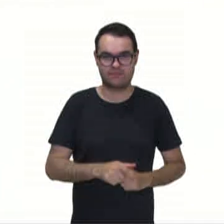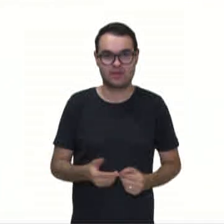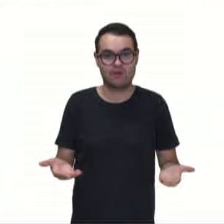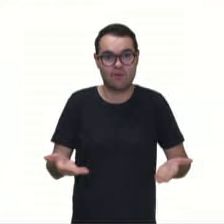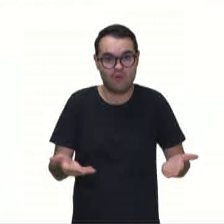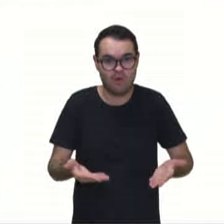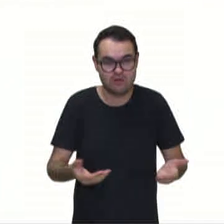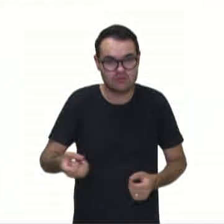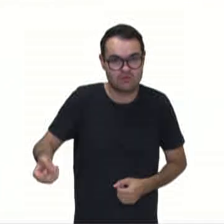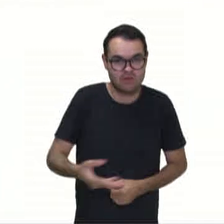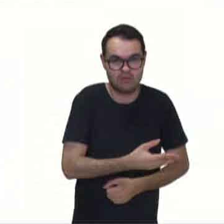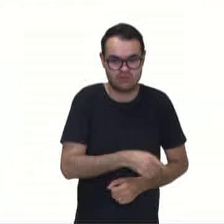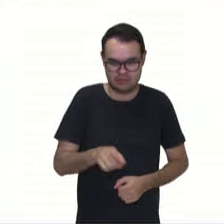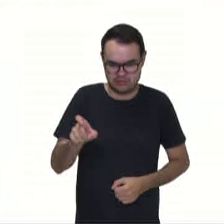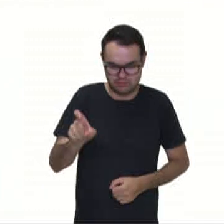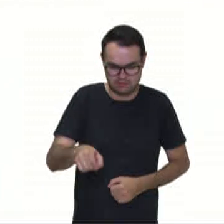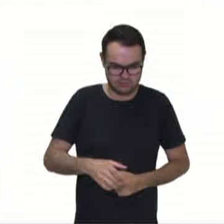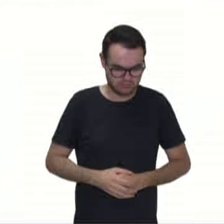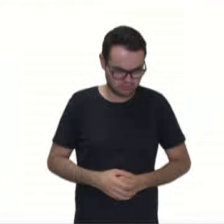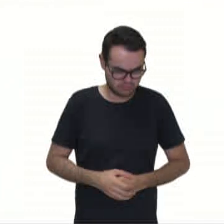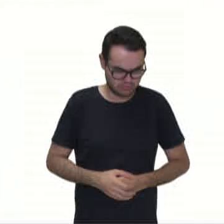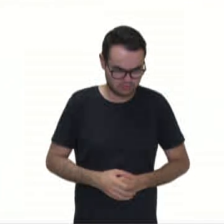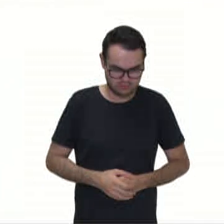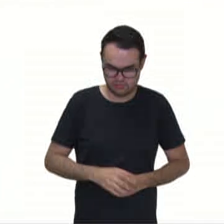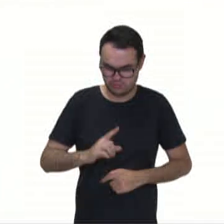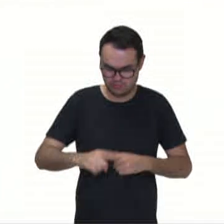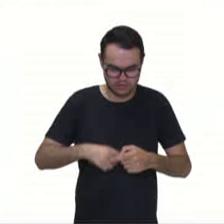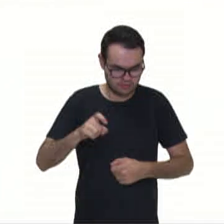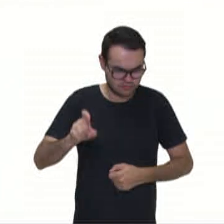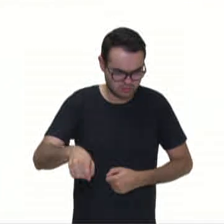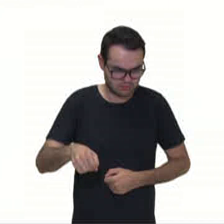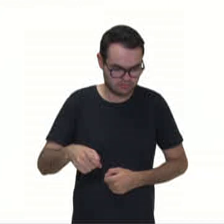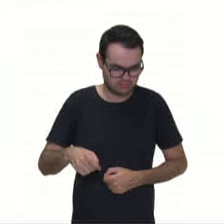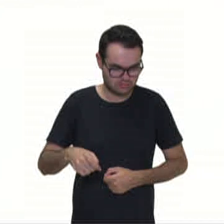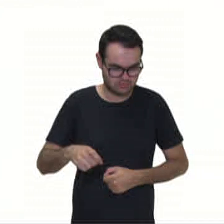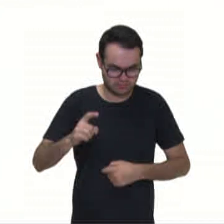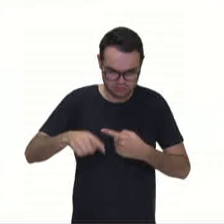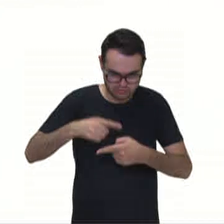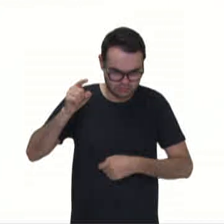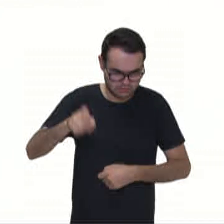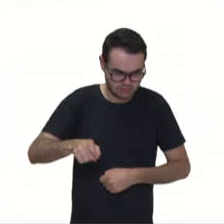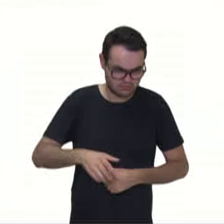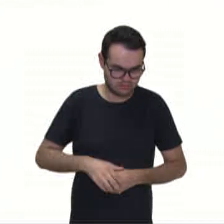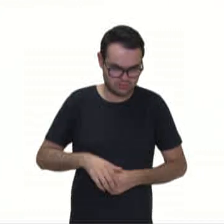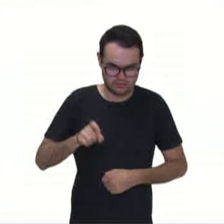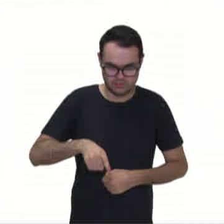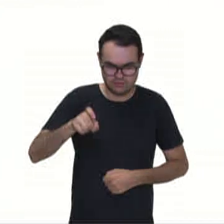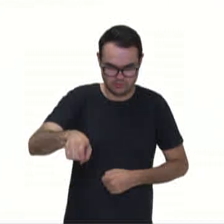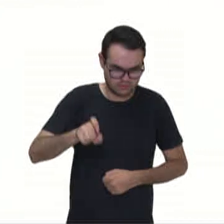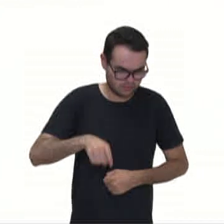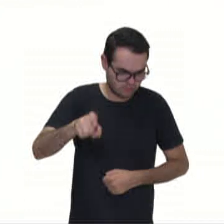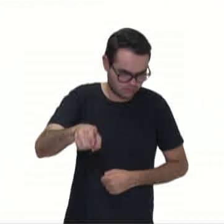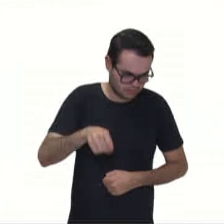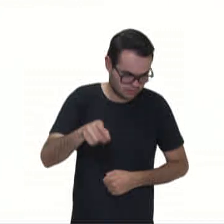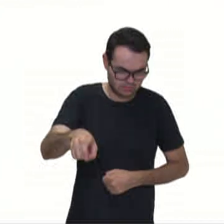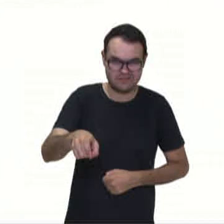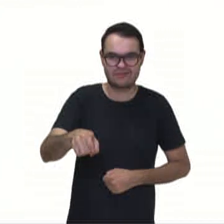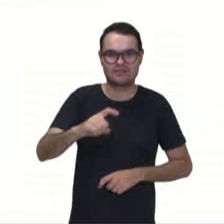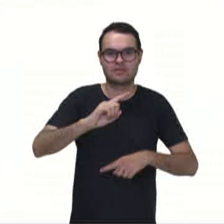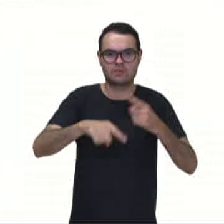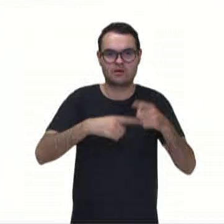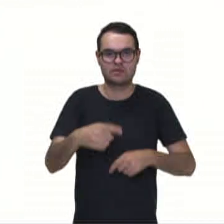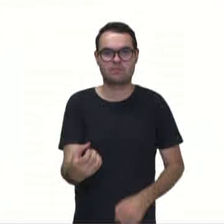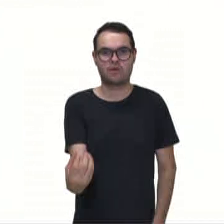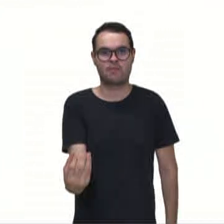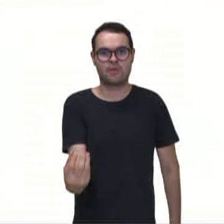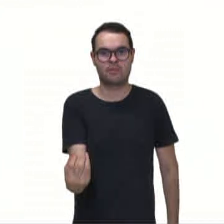que eu toque em um, depois em outro para confirmar, e de novo no primeiro. Outro dia, a luzinha estava